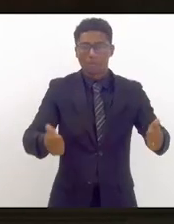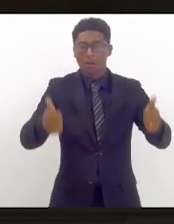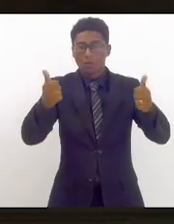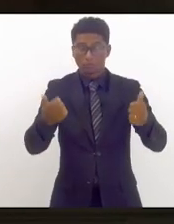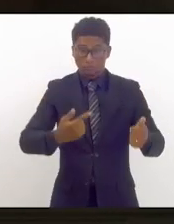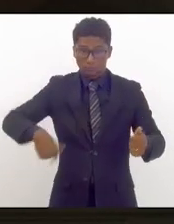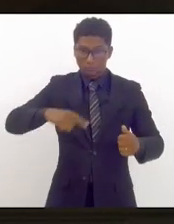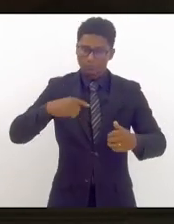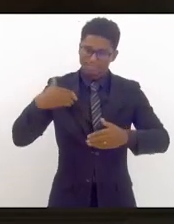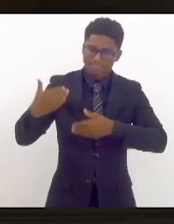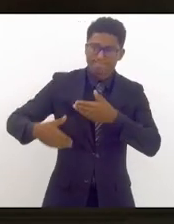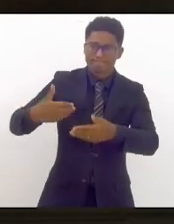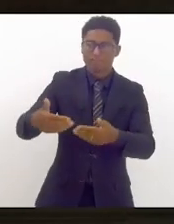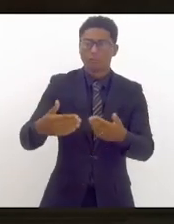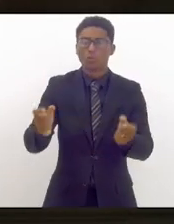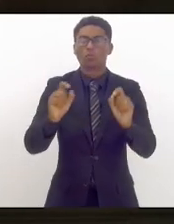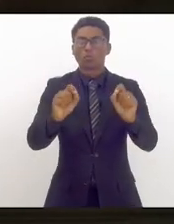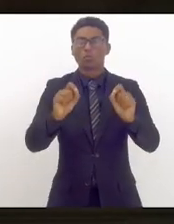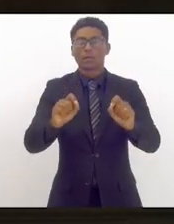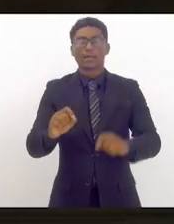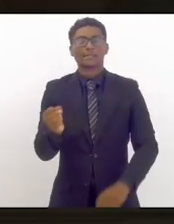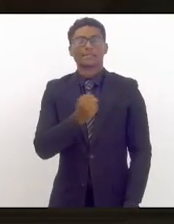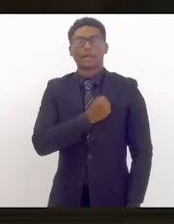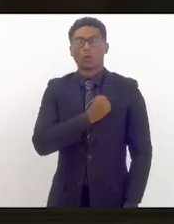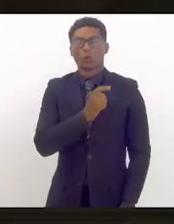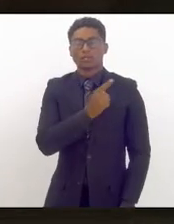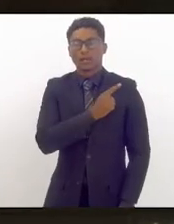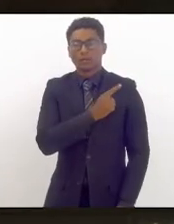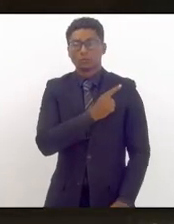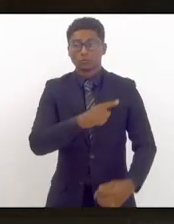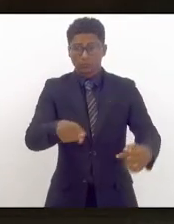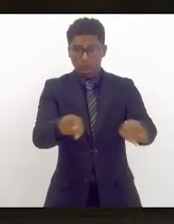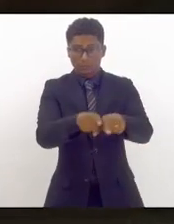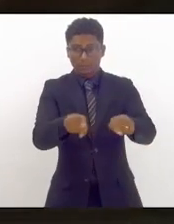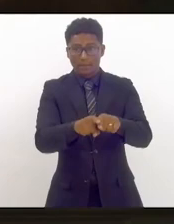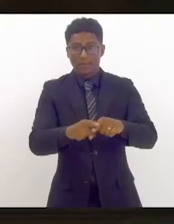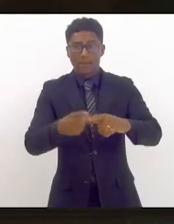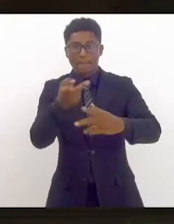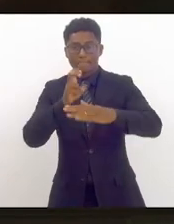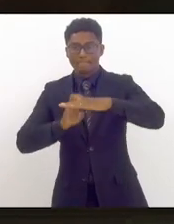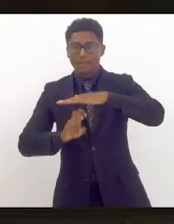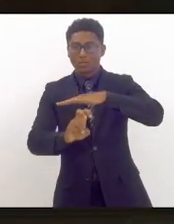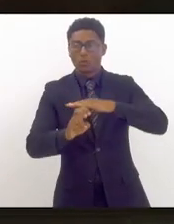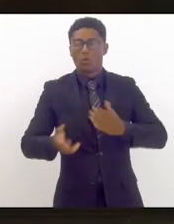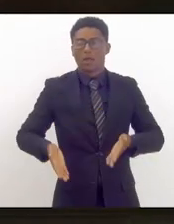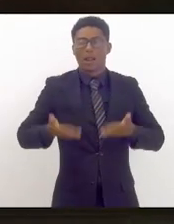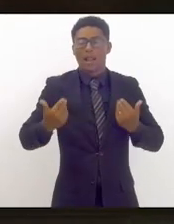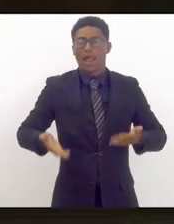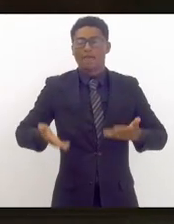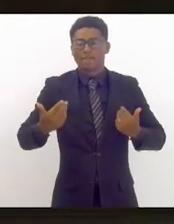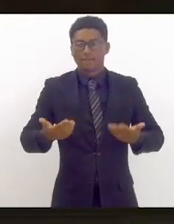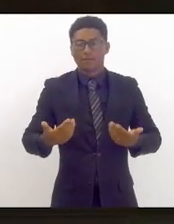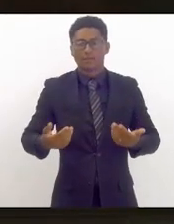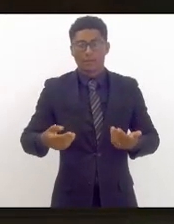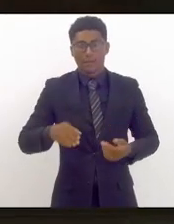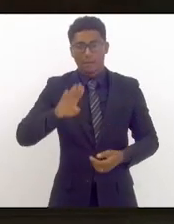Corredor Expresso de São Gonçalo, Douglas, e o metrô leve da Baixada, ligando a Pavuna e a Nova